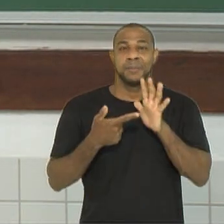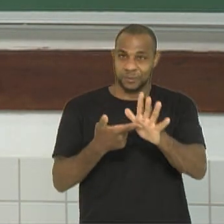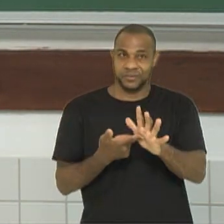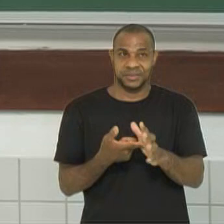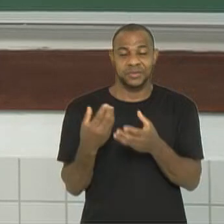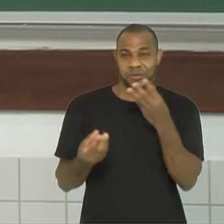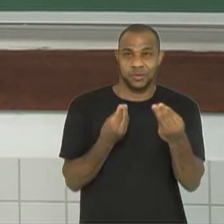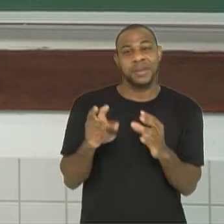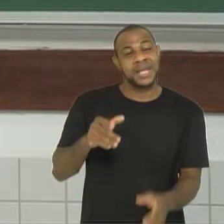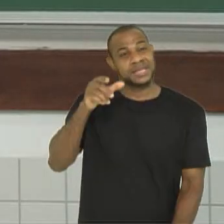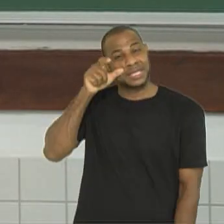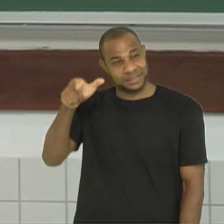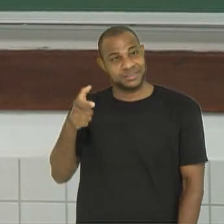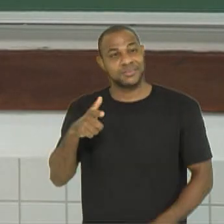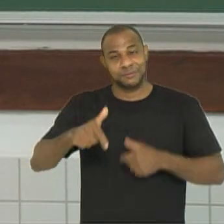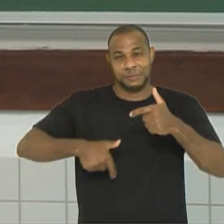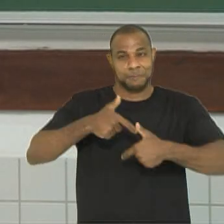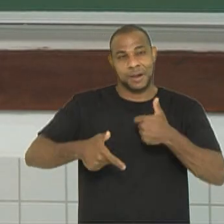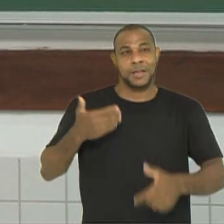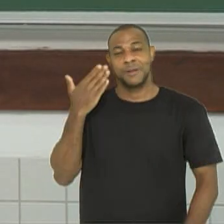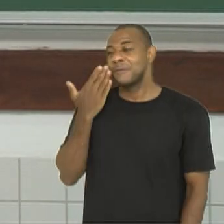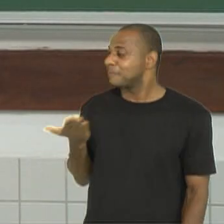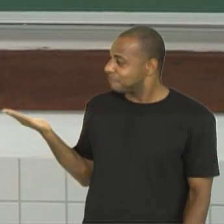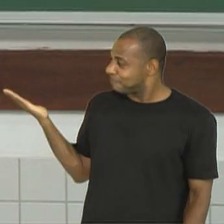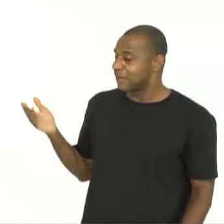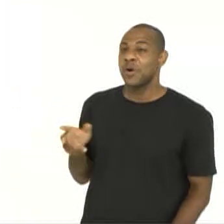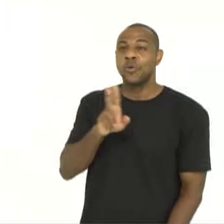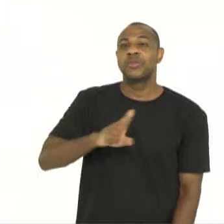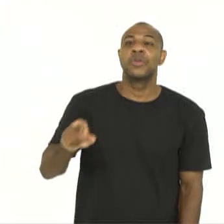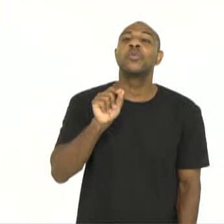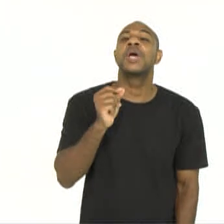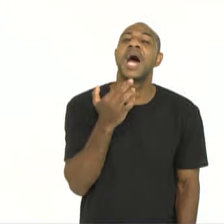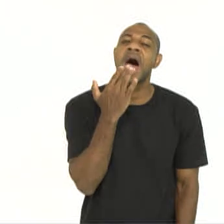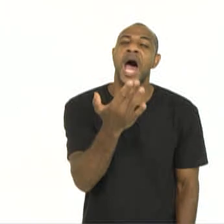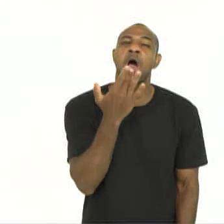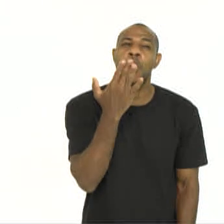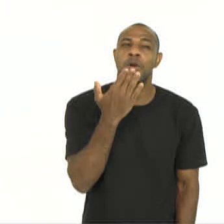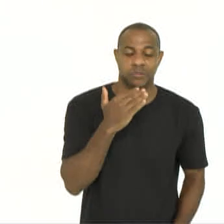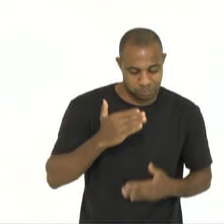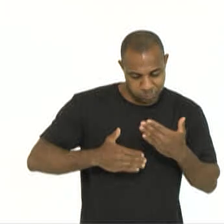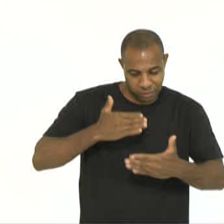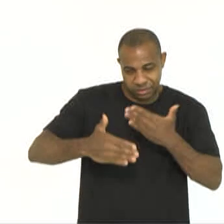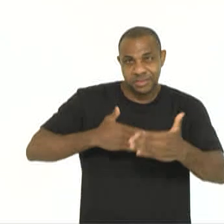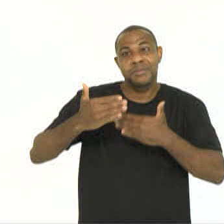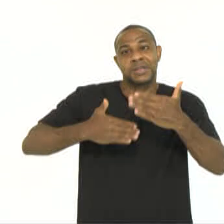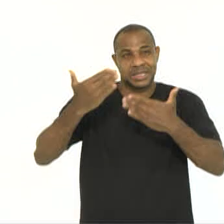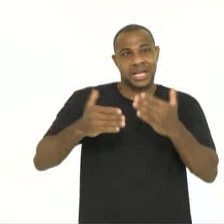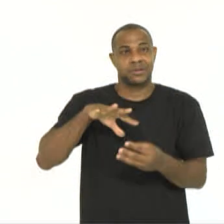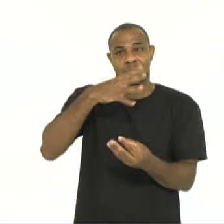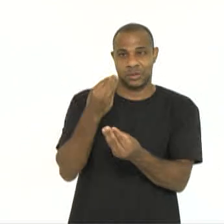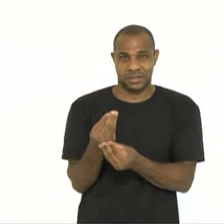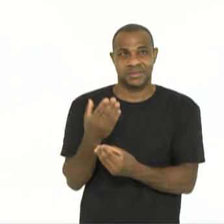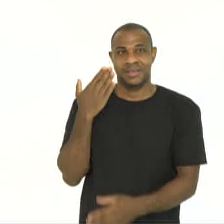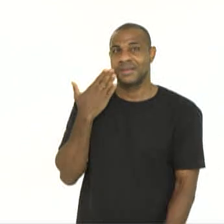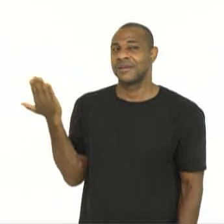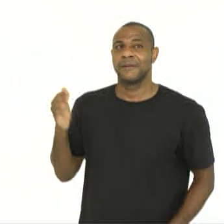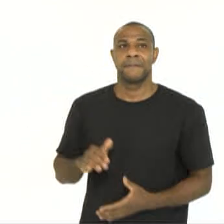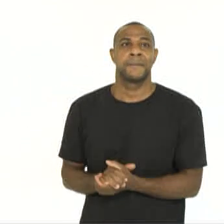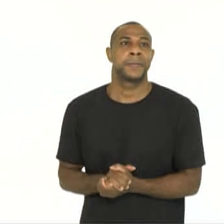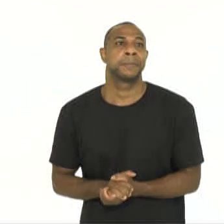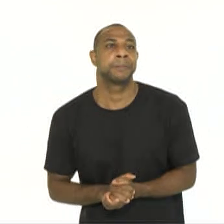Então, é muito interessante o trabalho dele, utilizando as cores como processo de construção artística, tá?